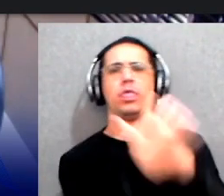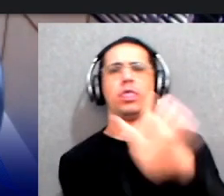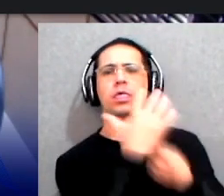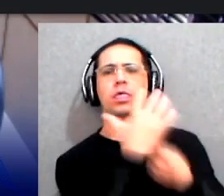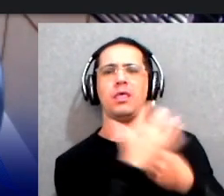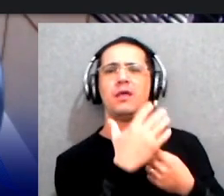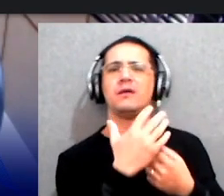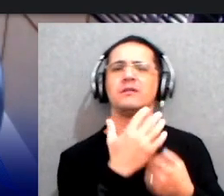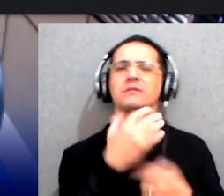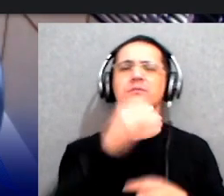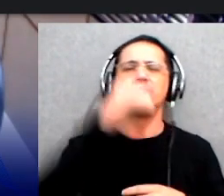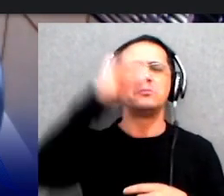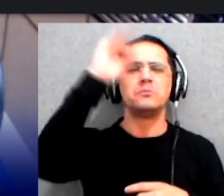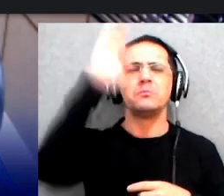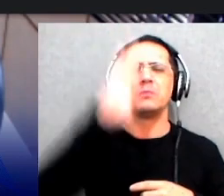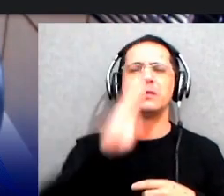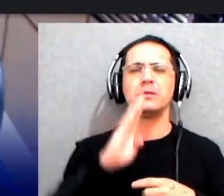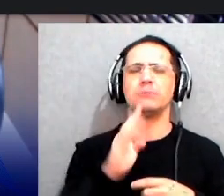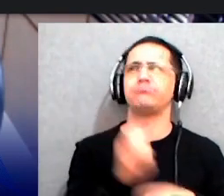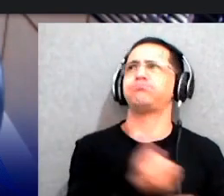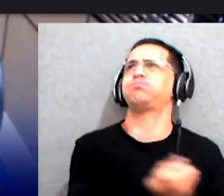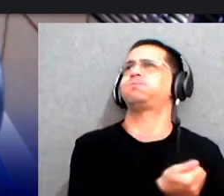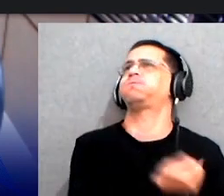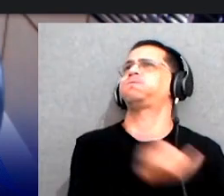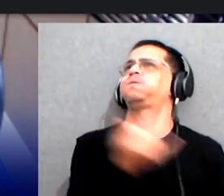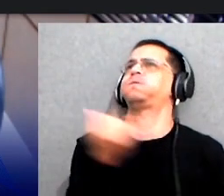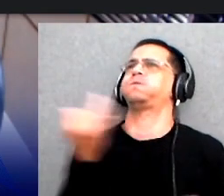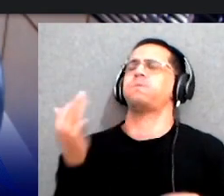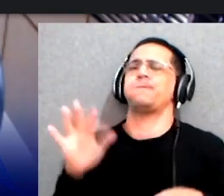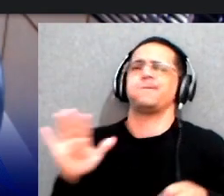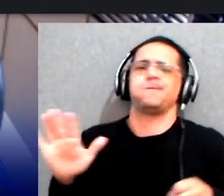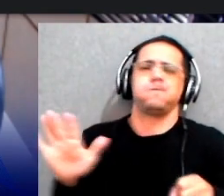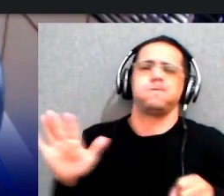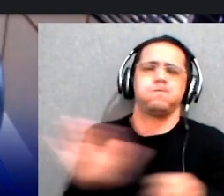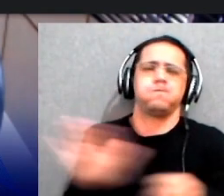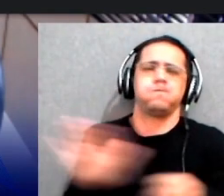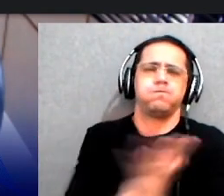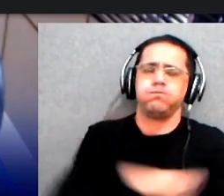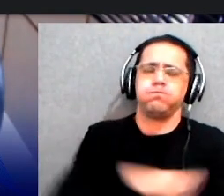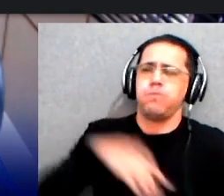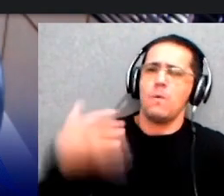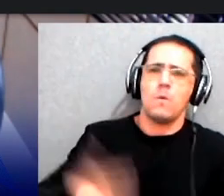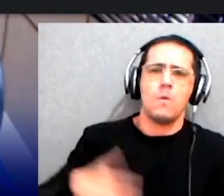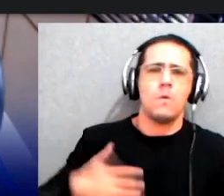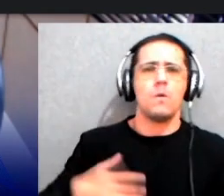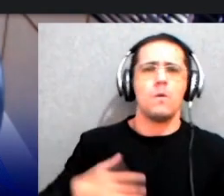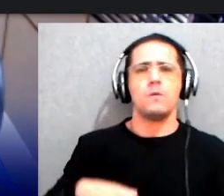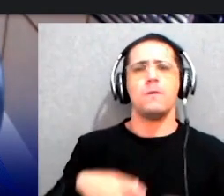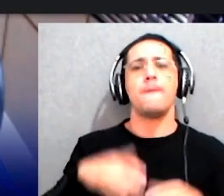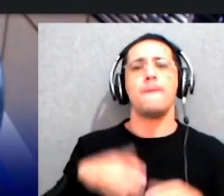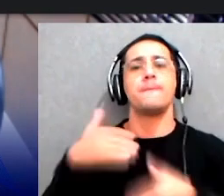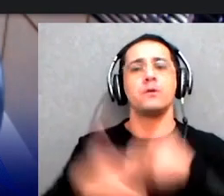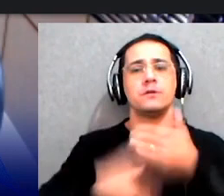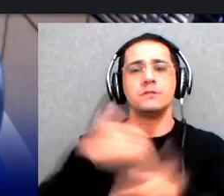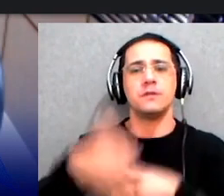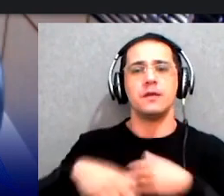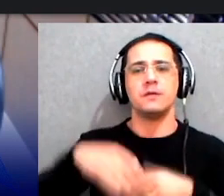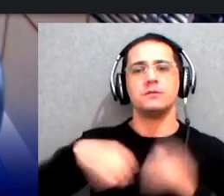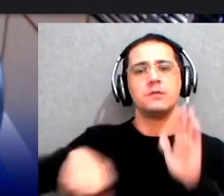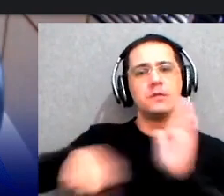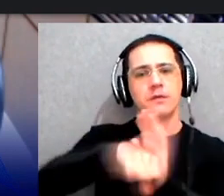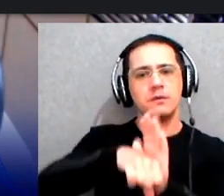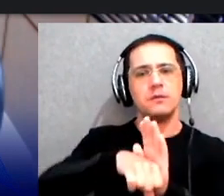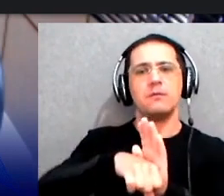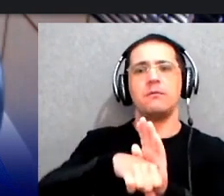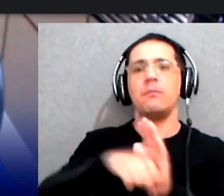e milhares de processos criminais absolutamente infundados, natimortos, que servem para punir